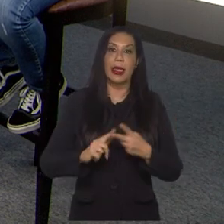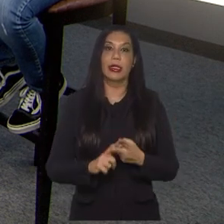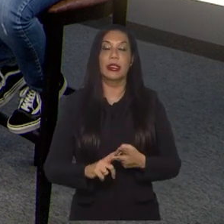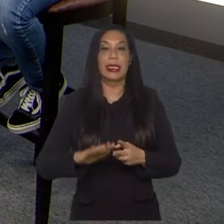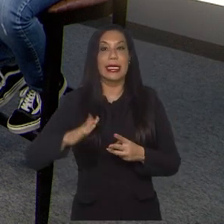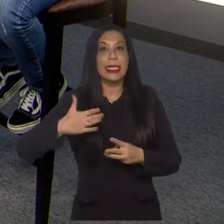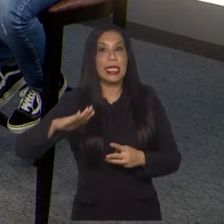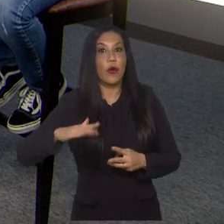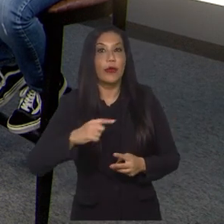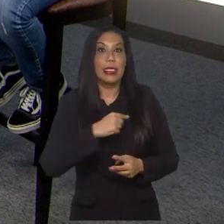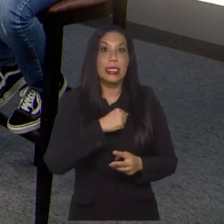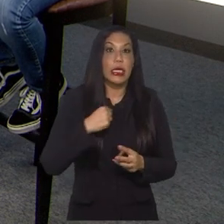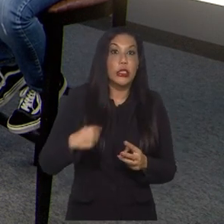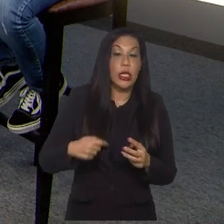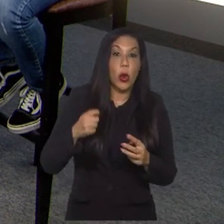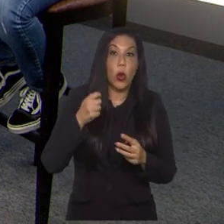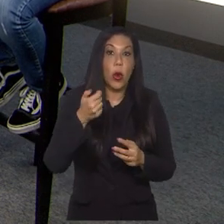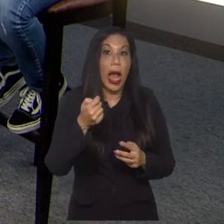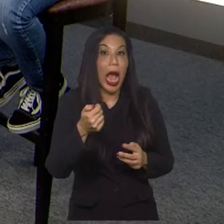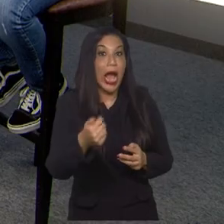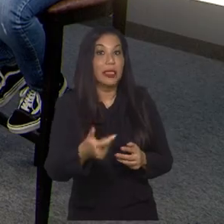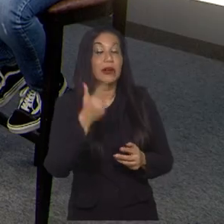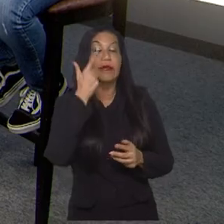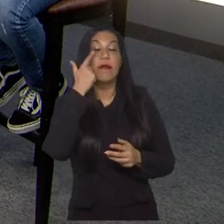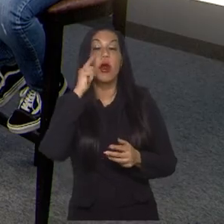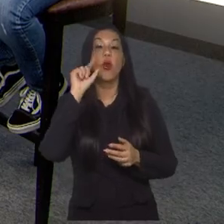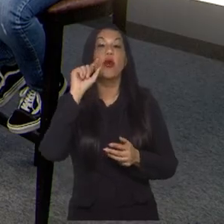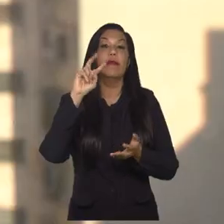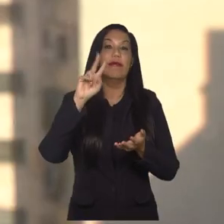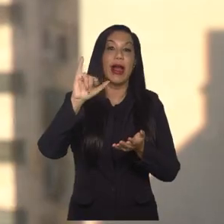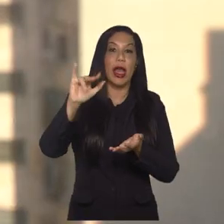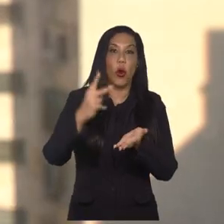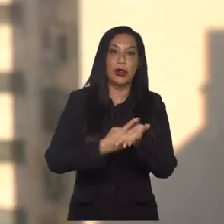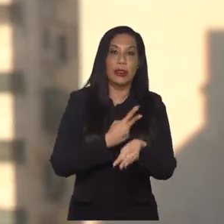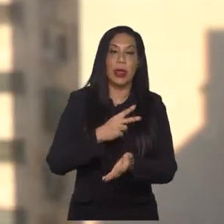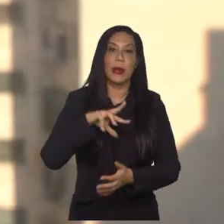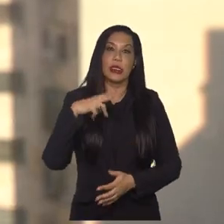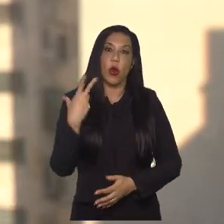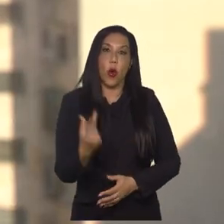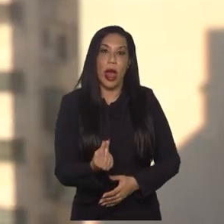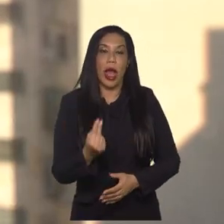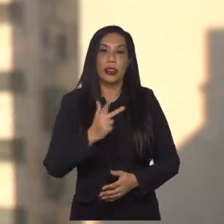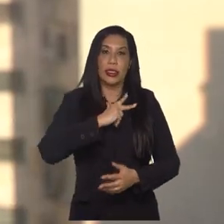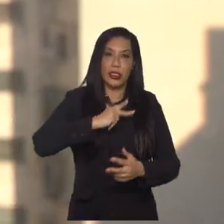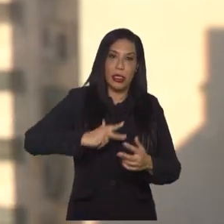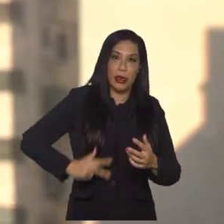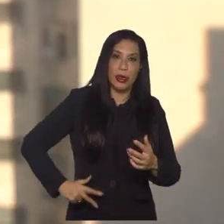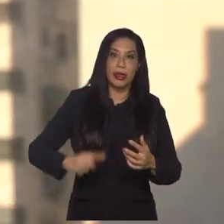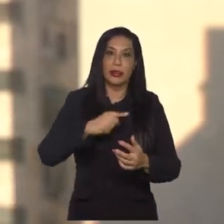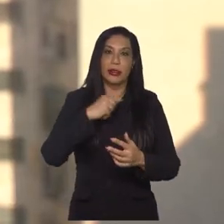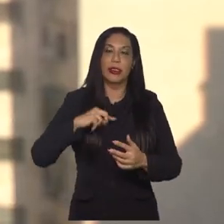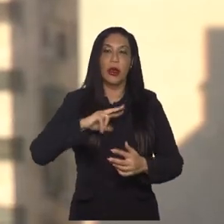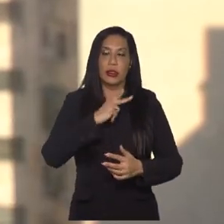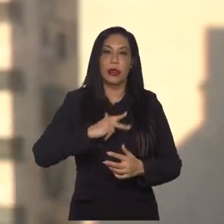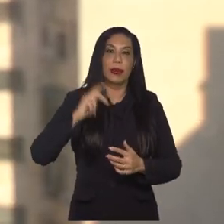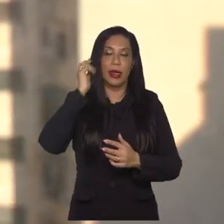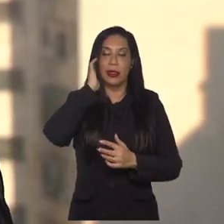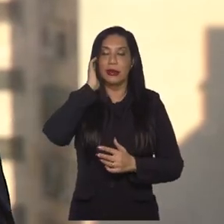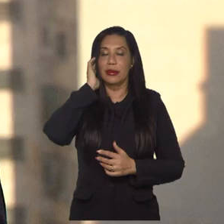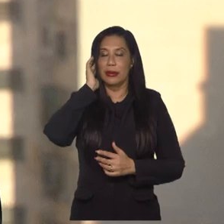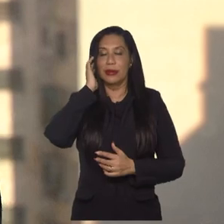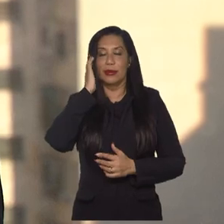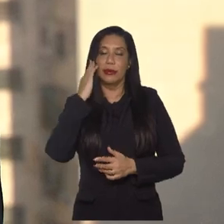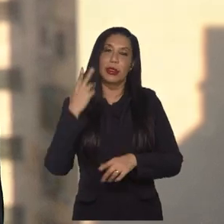a China mordendo por fora, né? Vamos ver o que vai acontecer. Mas eu ainda acho que dentre Dinamarca e China, a Dinamarca passaria. E com uma